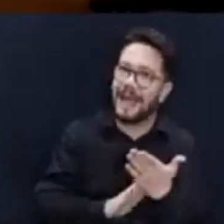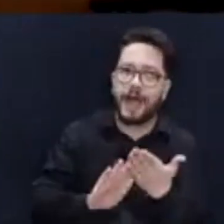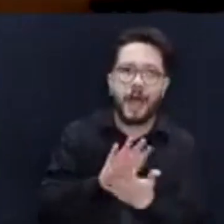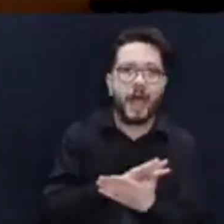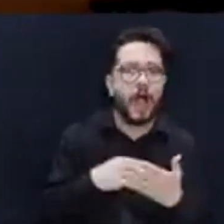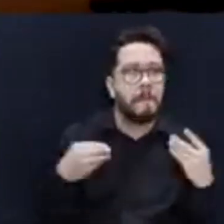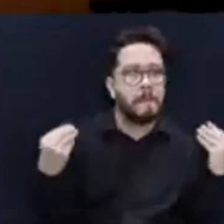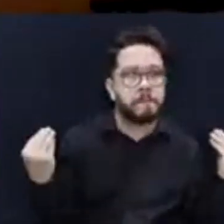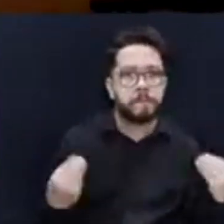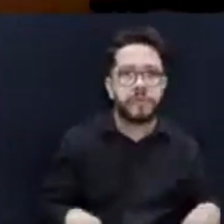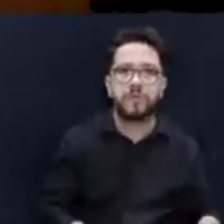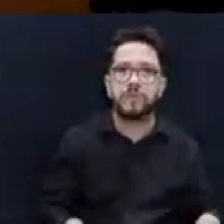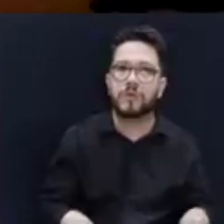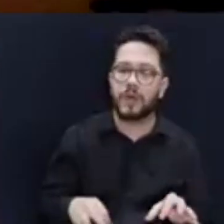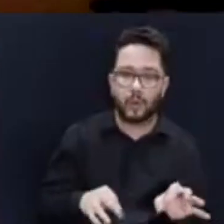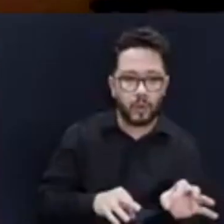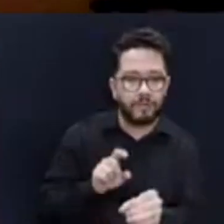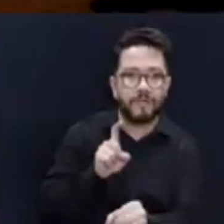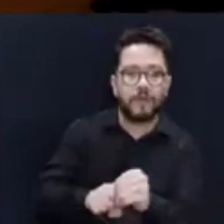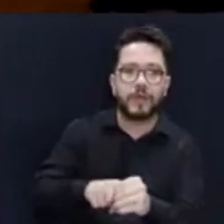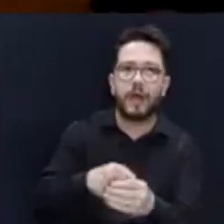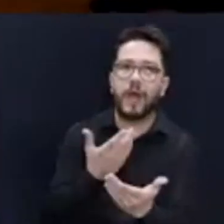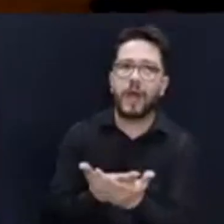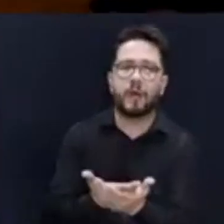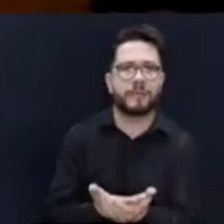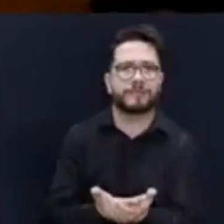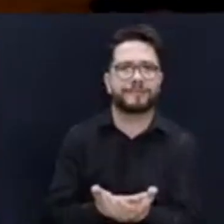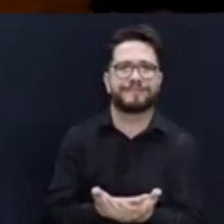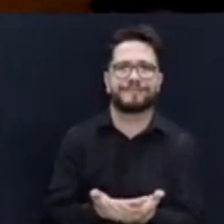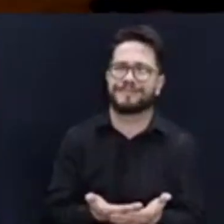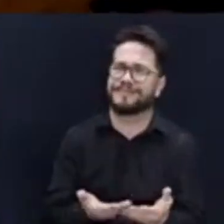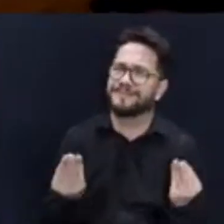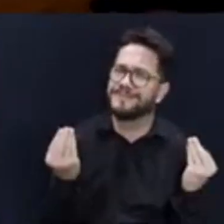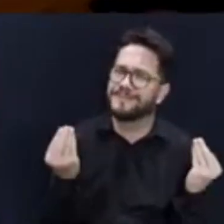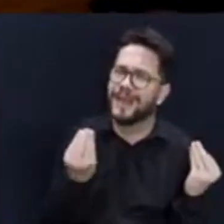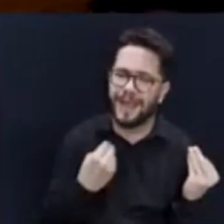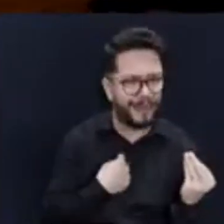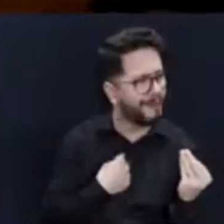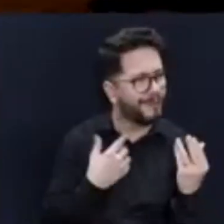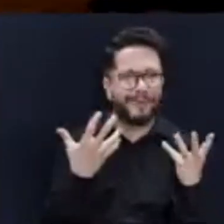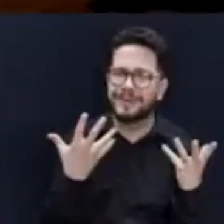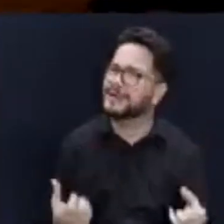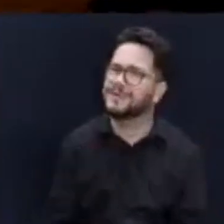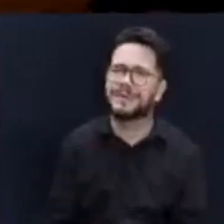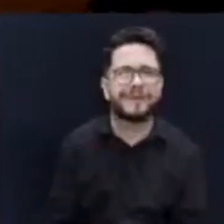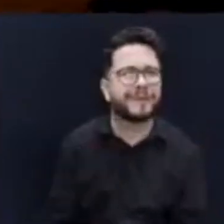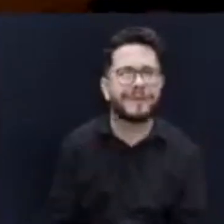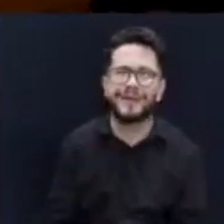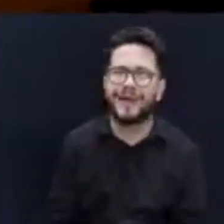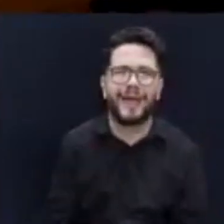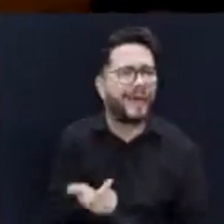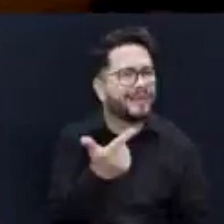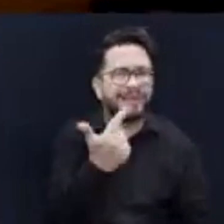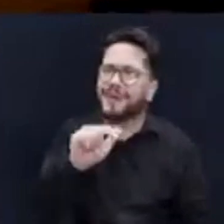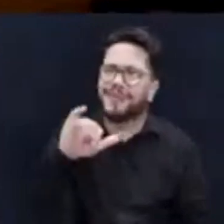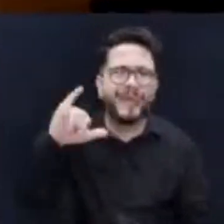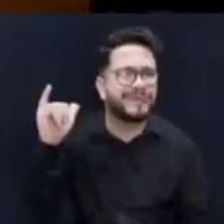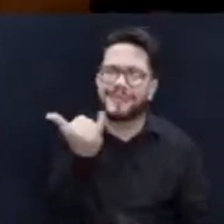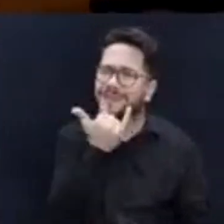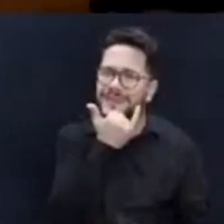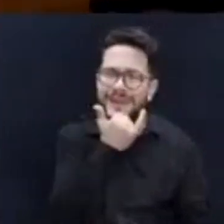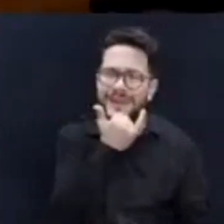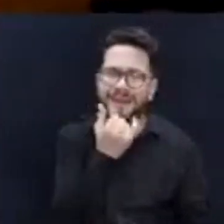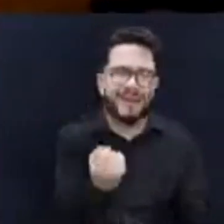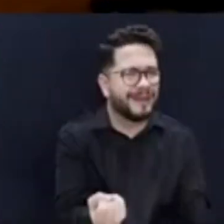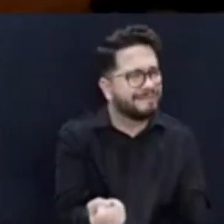retomada das aulas isso é inaceitável isso não tem justificativa e são absurdo